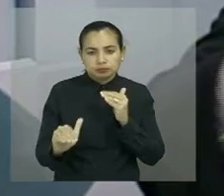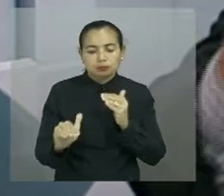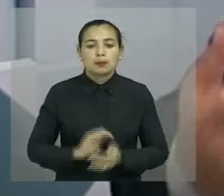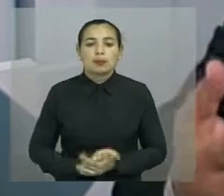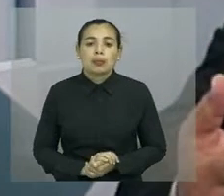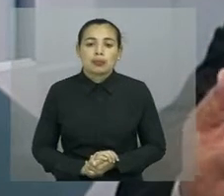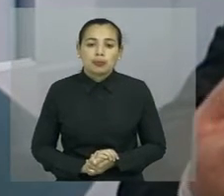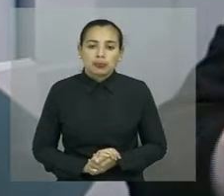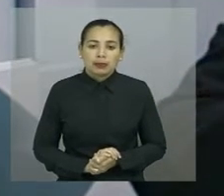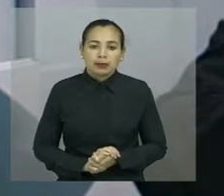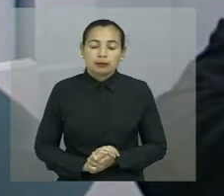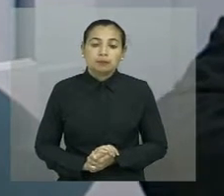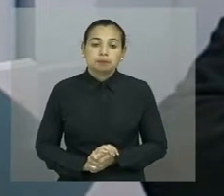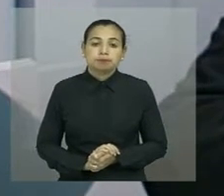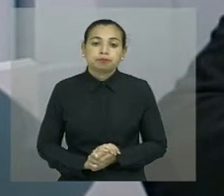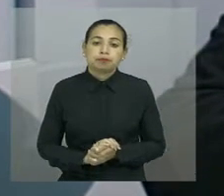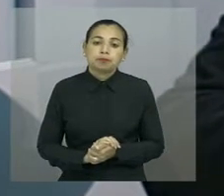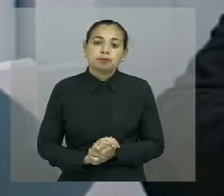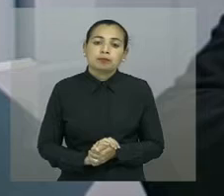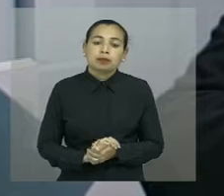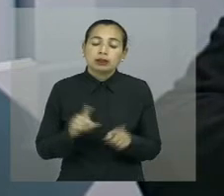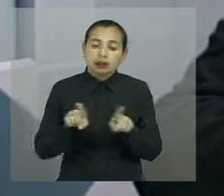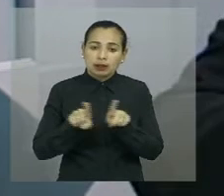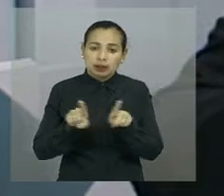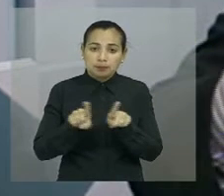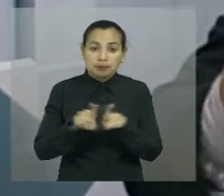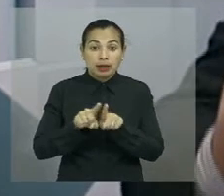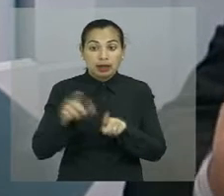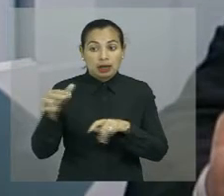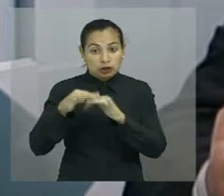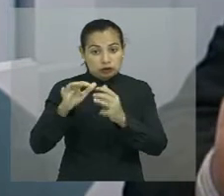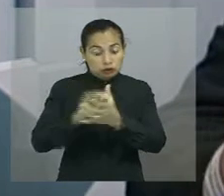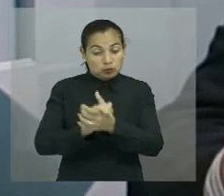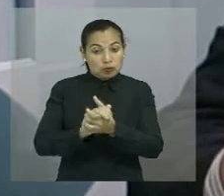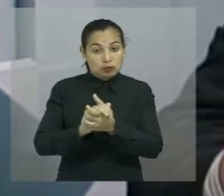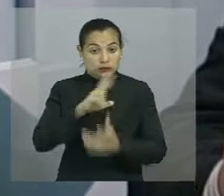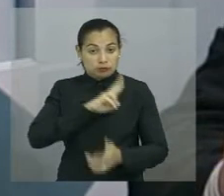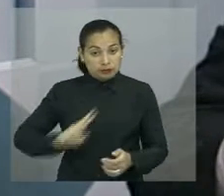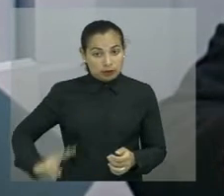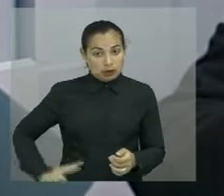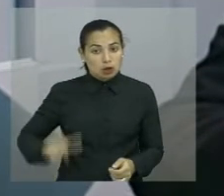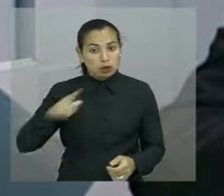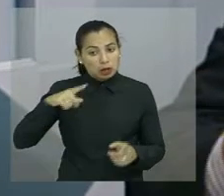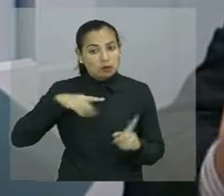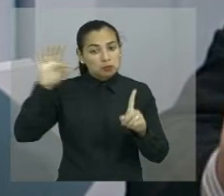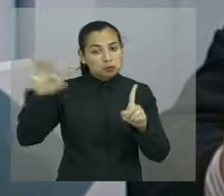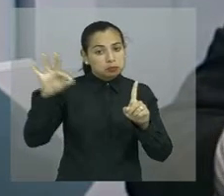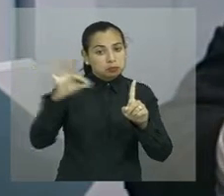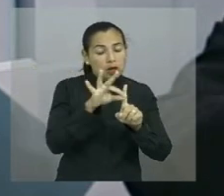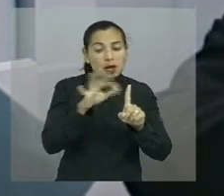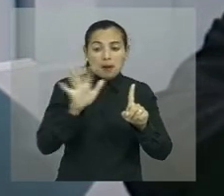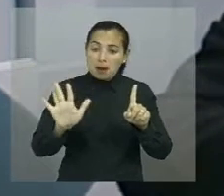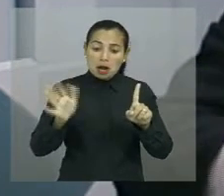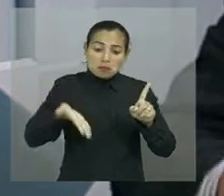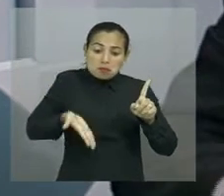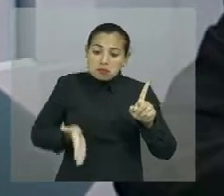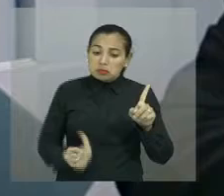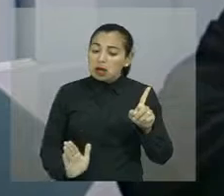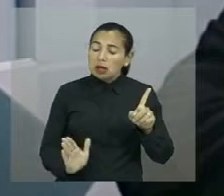abertamente. A esposa dele, durante a gestação, foi contaminada pelo Zika vírus. E aí nasceu a filhinha